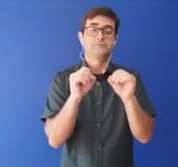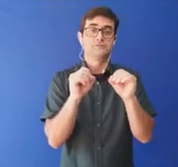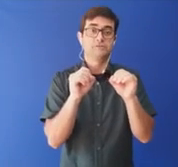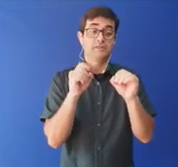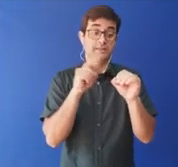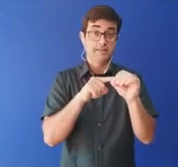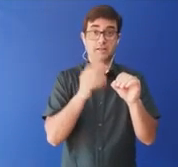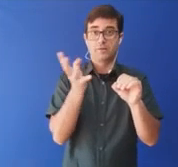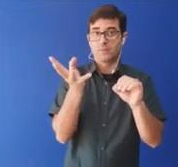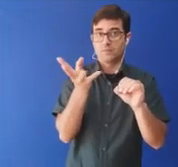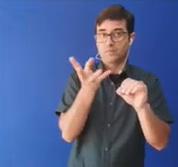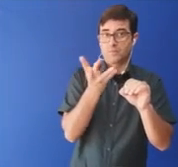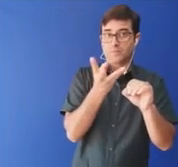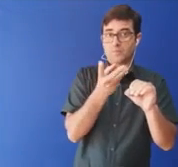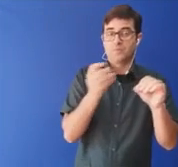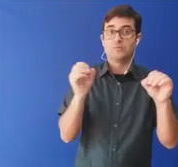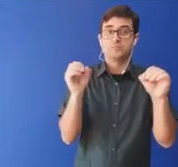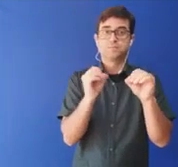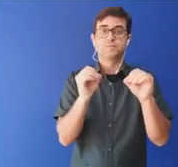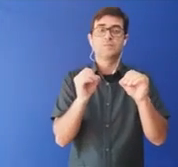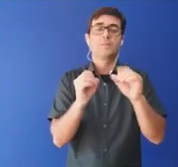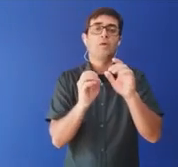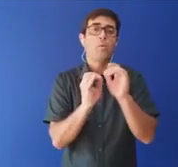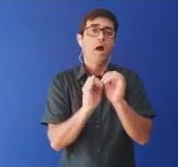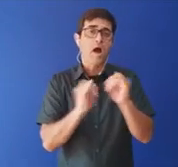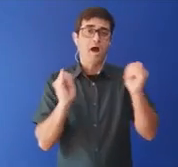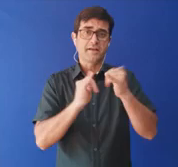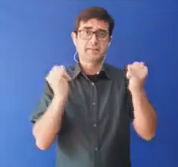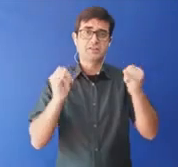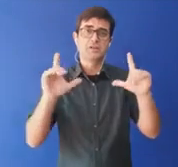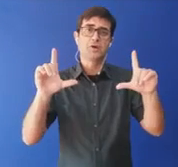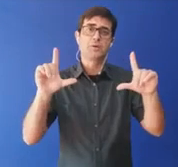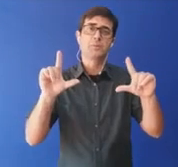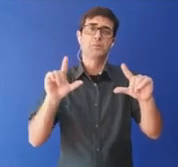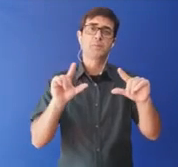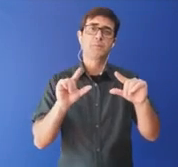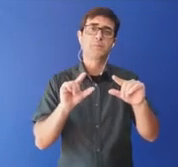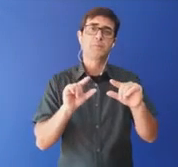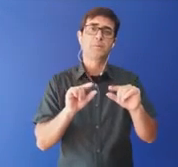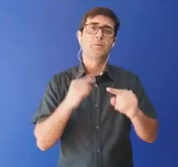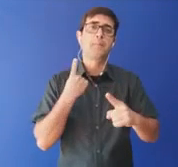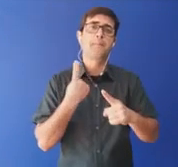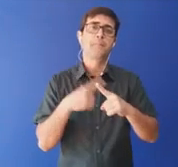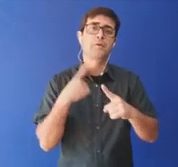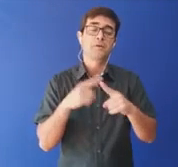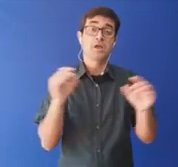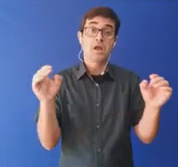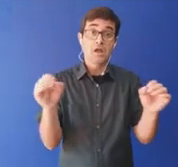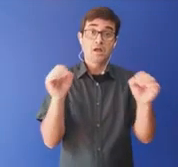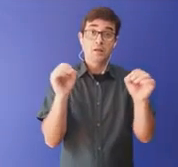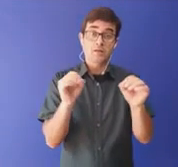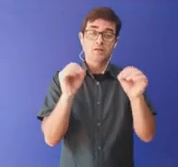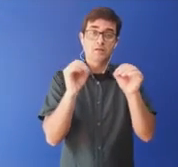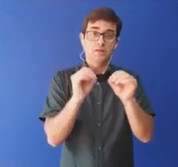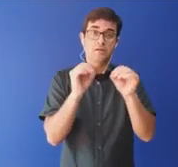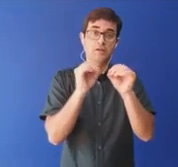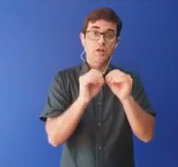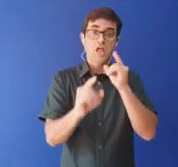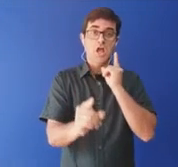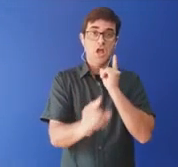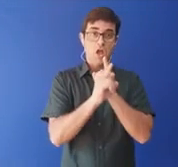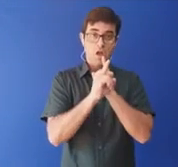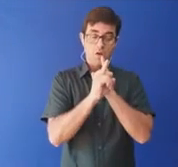vai ocorrer uma atração mútua. Então, a energia vai diminuindo, porque eles vão se estabilizando. Então, a